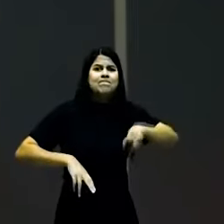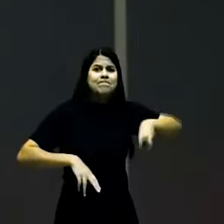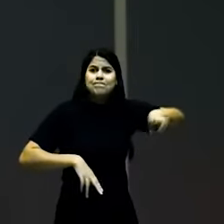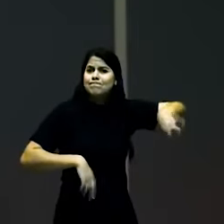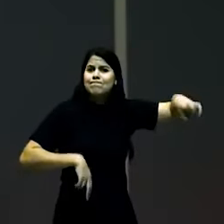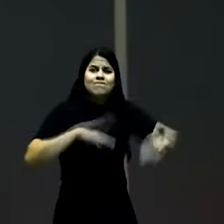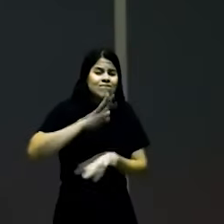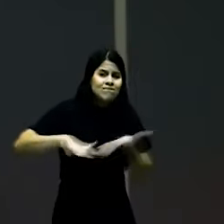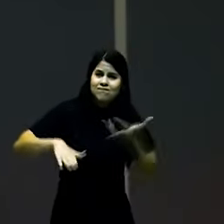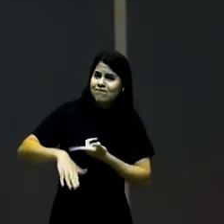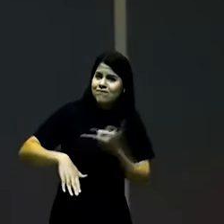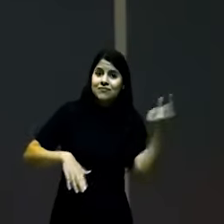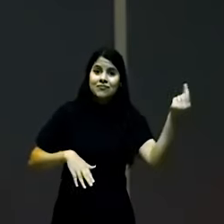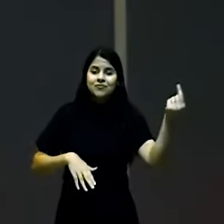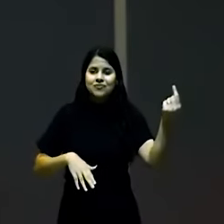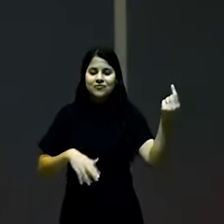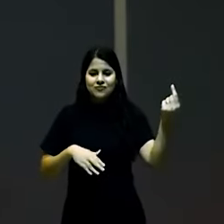A Bíblia diz que Elias caminha